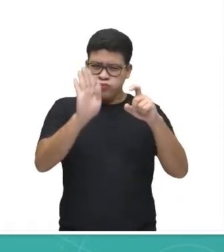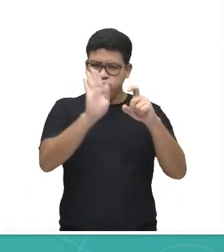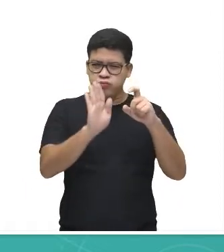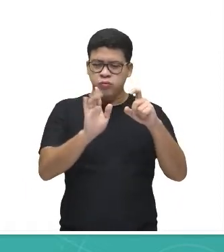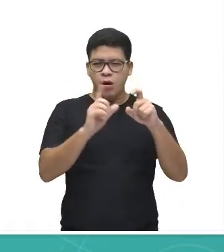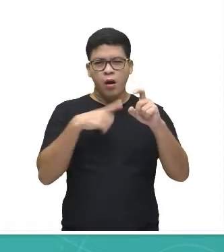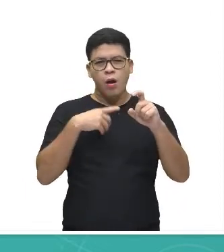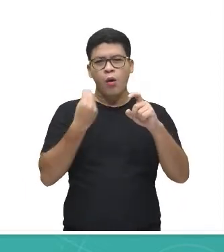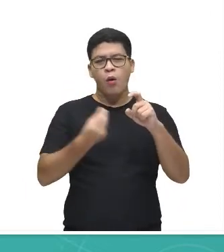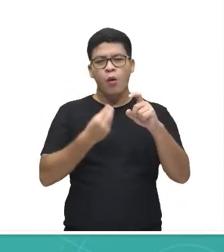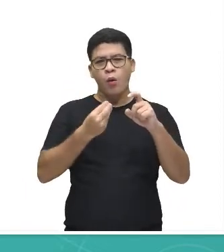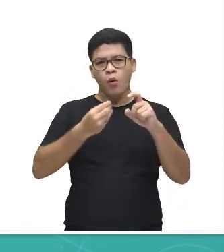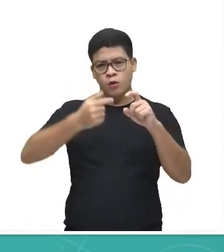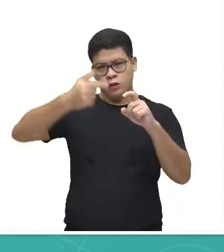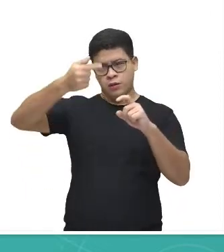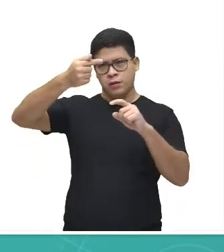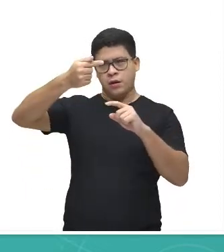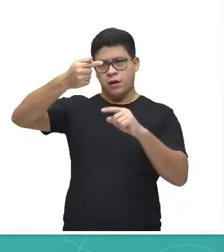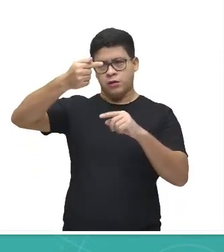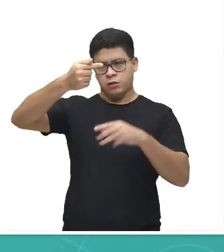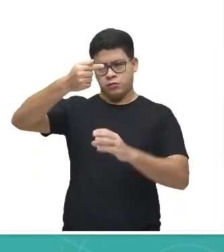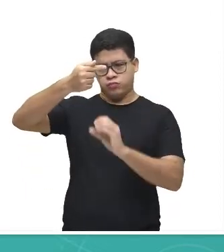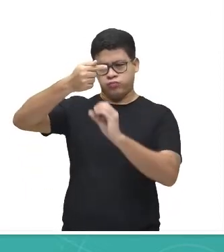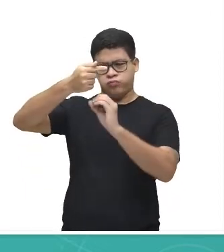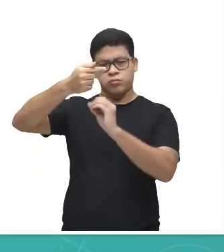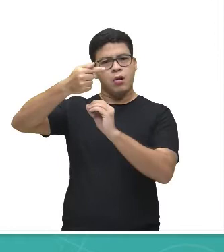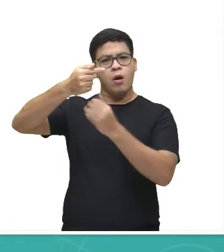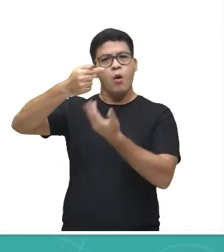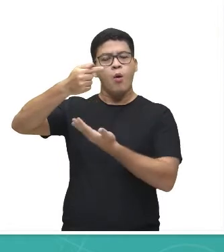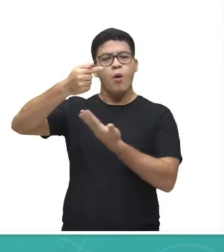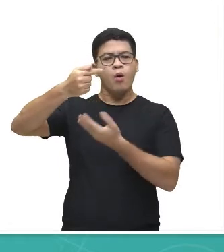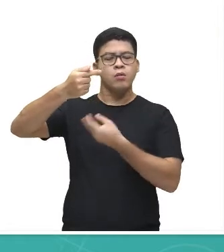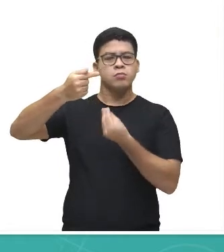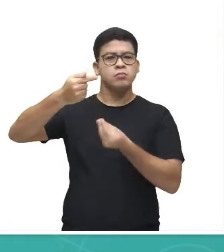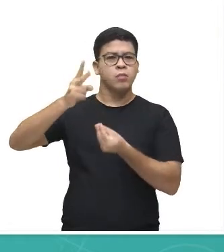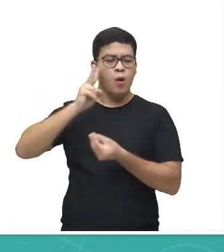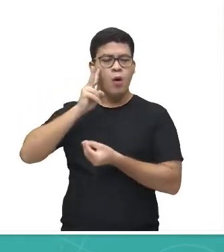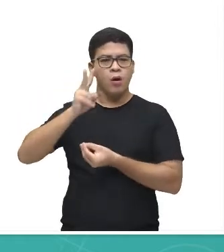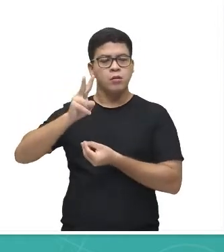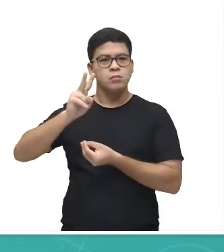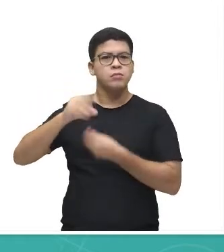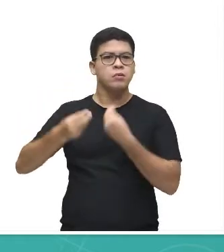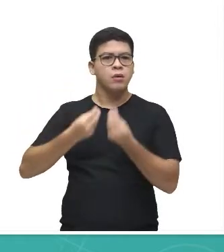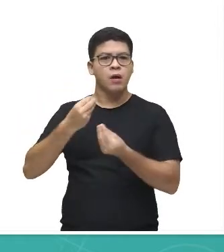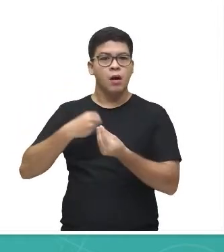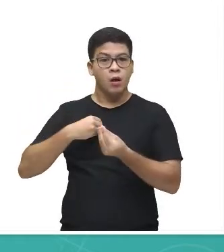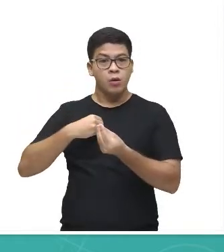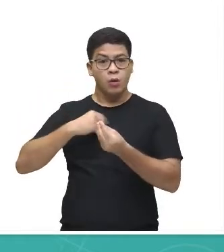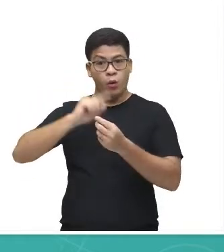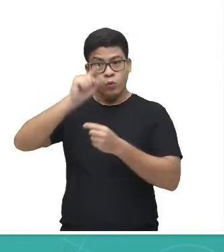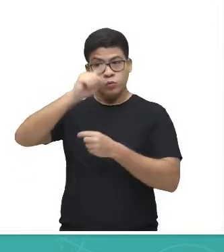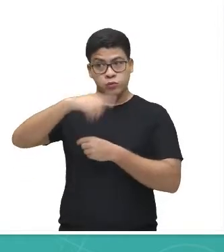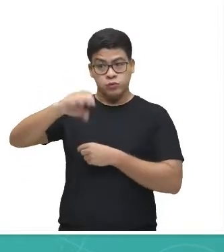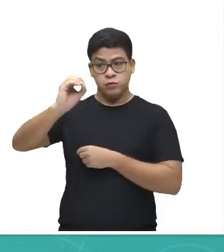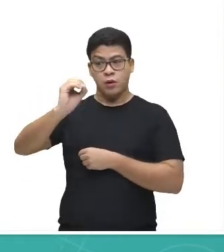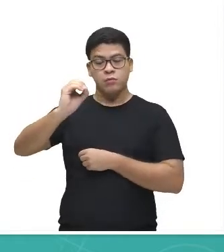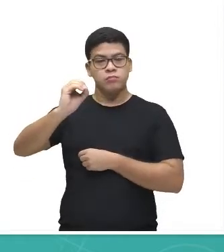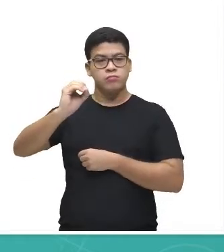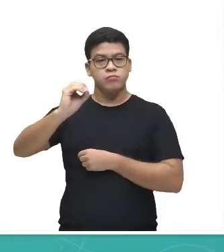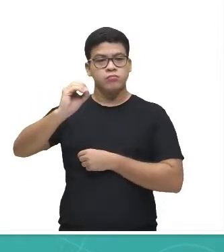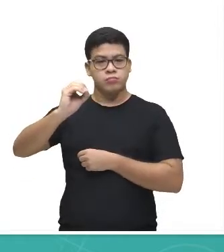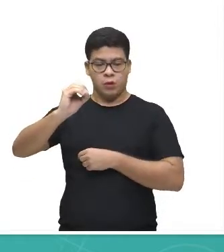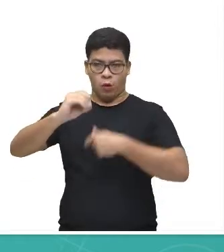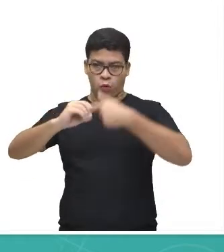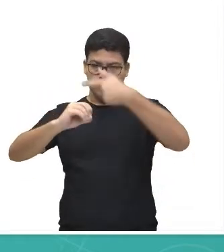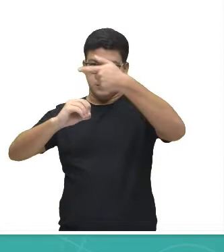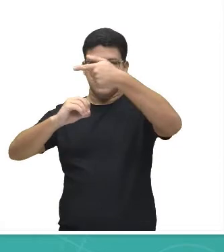embaixo do 7, tá? Na adição, quando sobra esse espaço, a gente completa com um 0, tudo